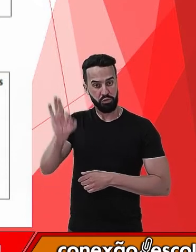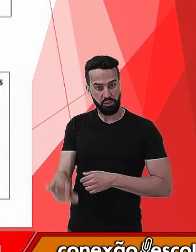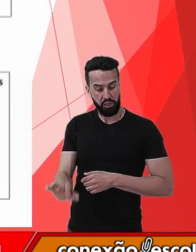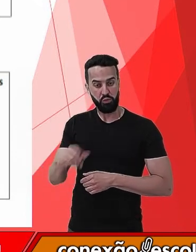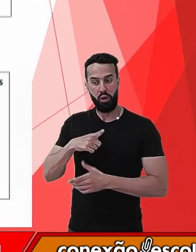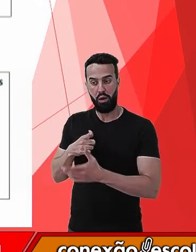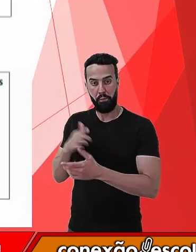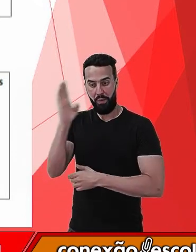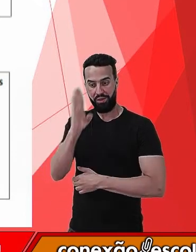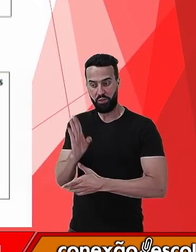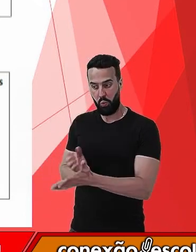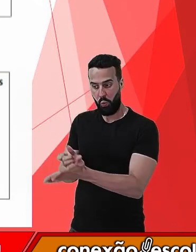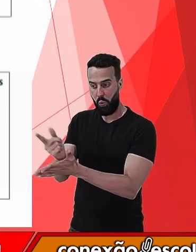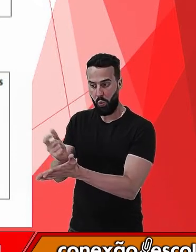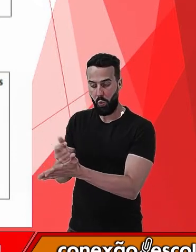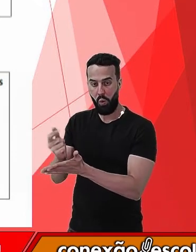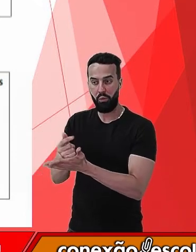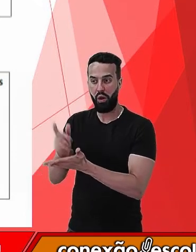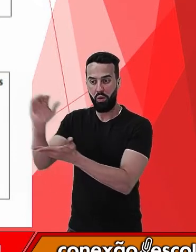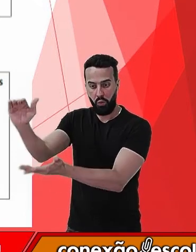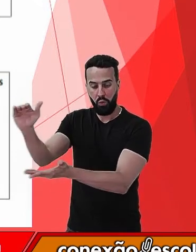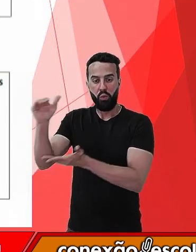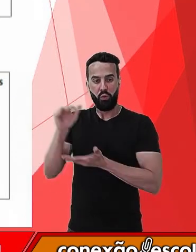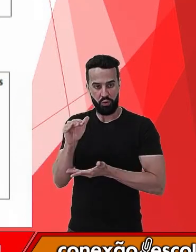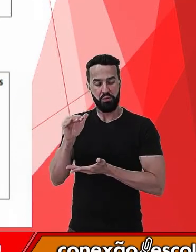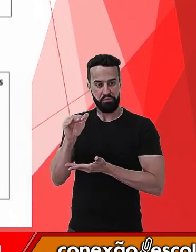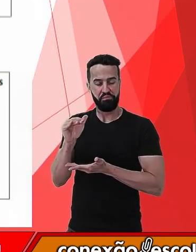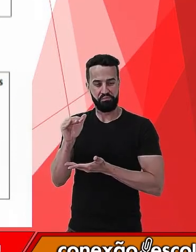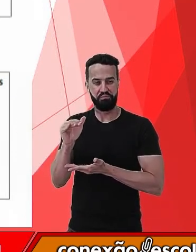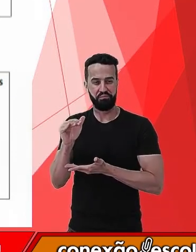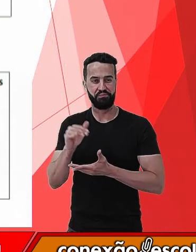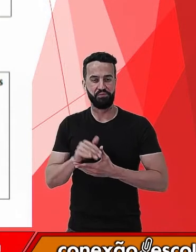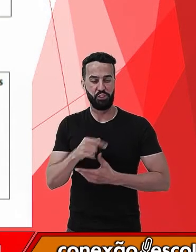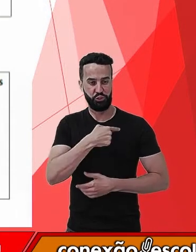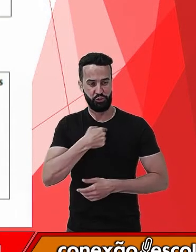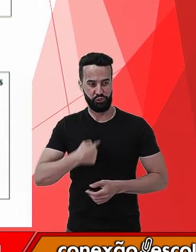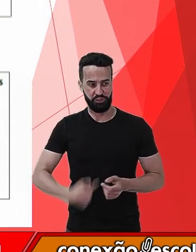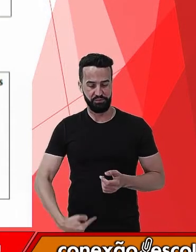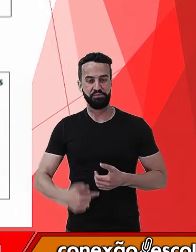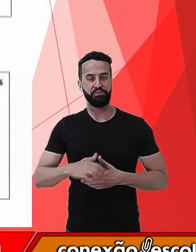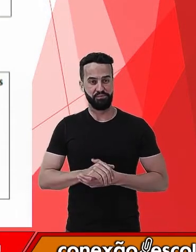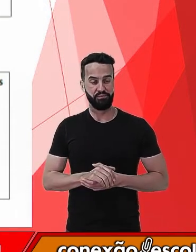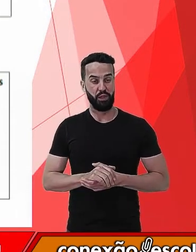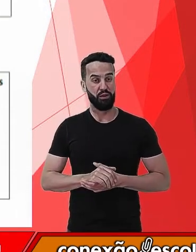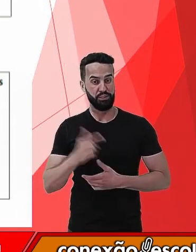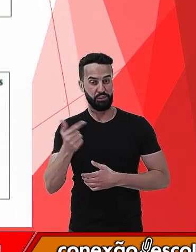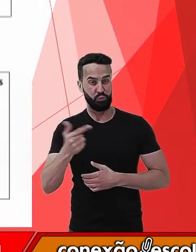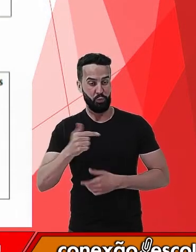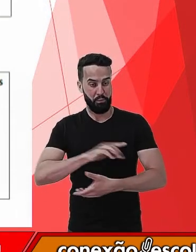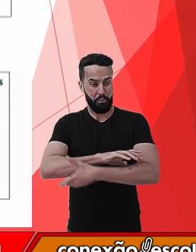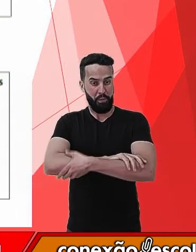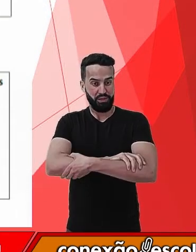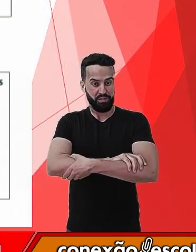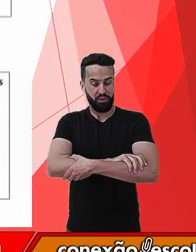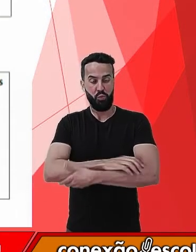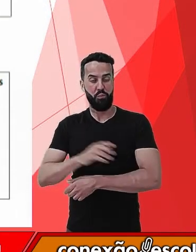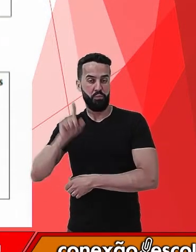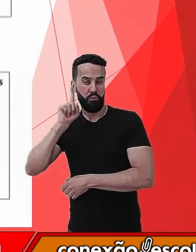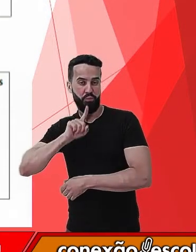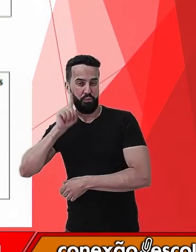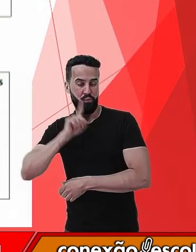mais apenas de produtos Xing Ling, mas também de produtos com muita tecnologia agregada. Amigão,